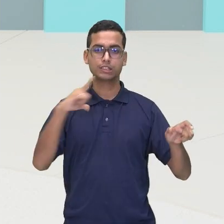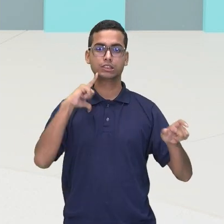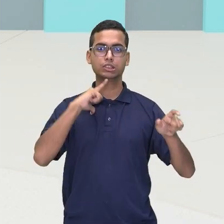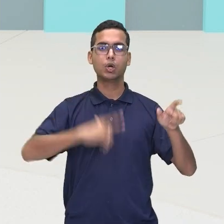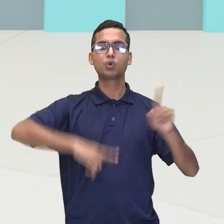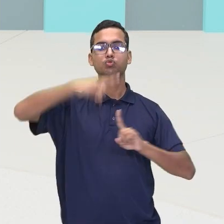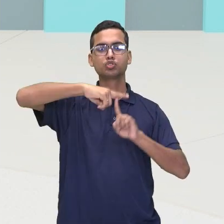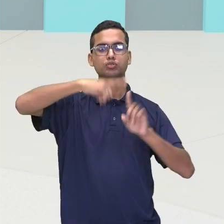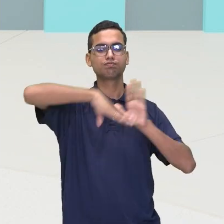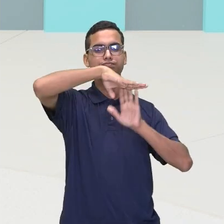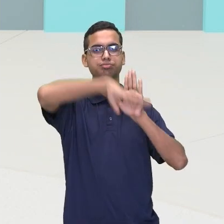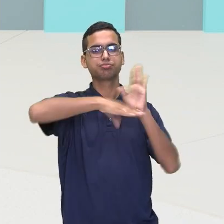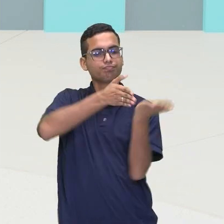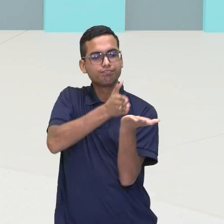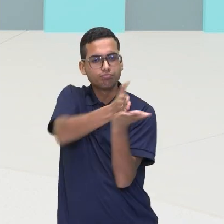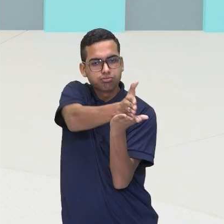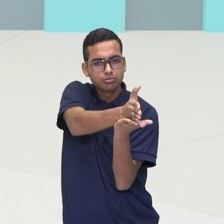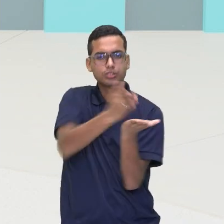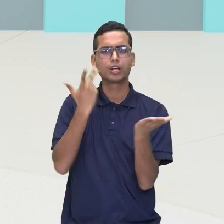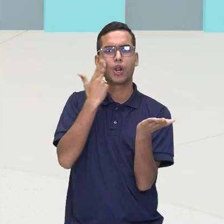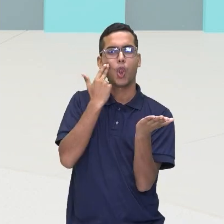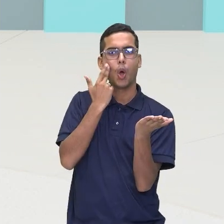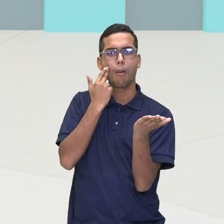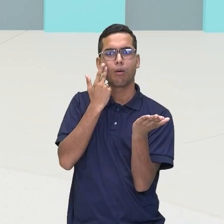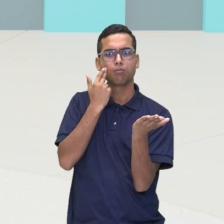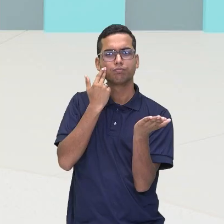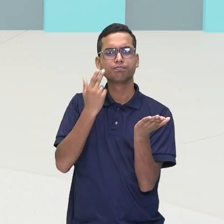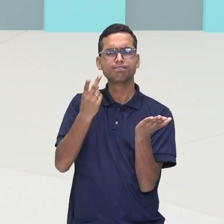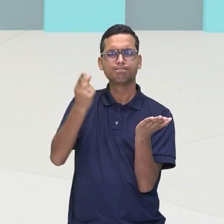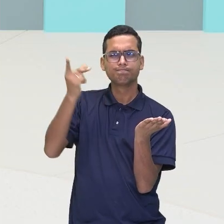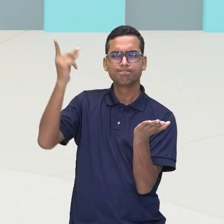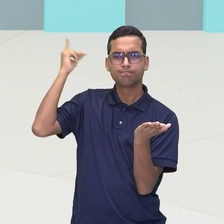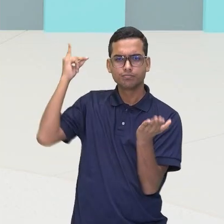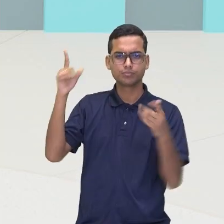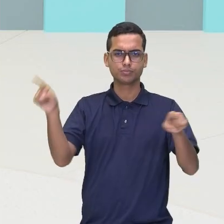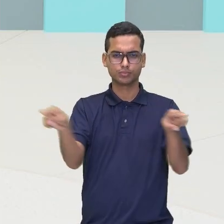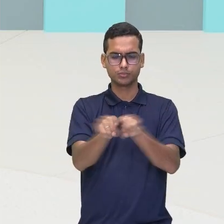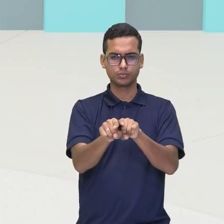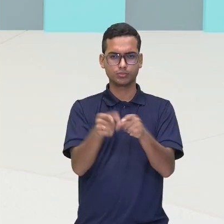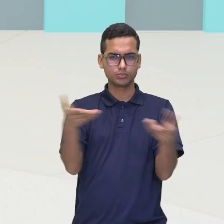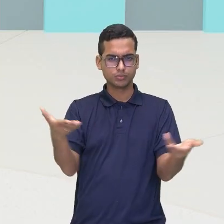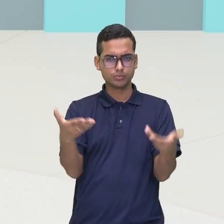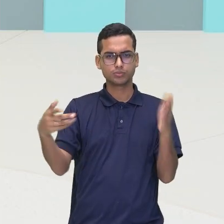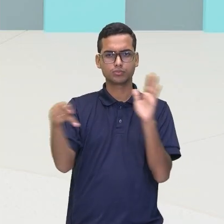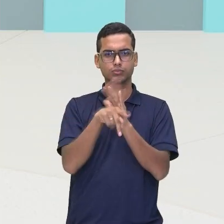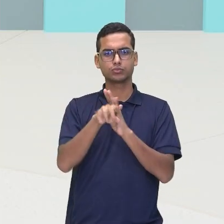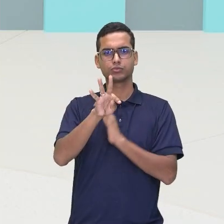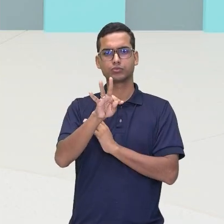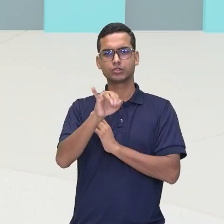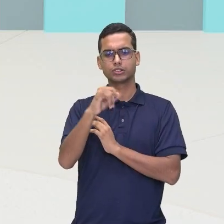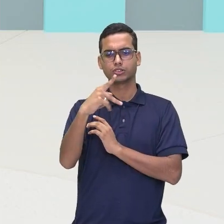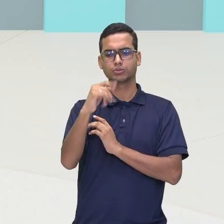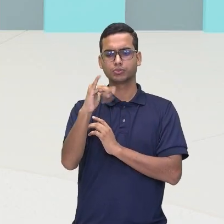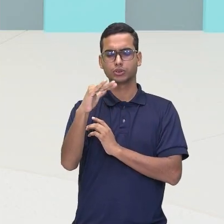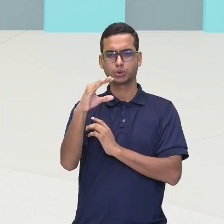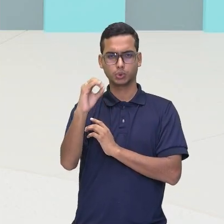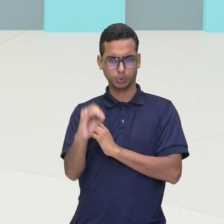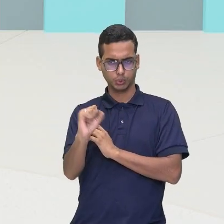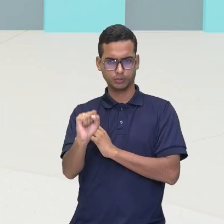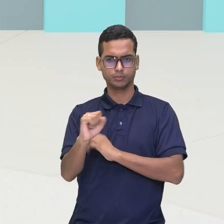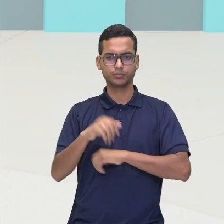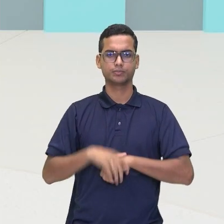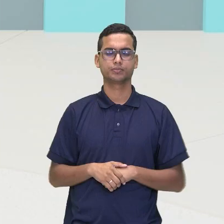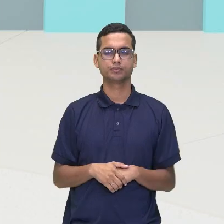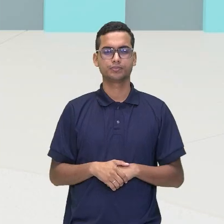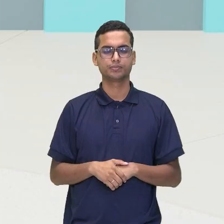padrão dito normais ou, como chamamos hoje, típicos. Aqui vamos